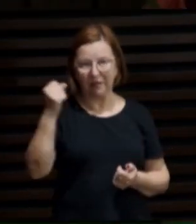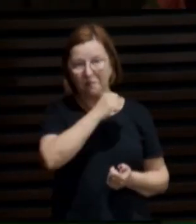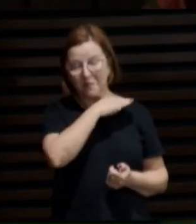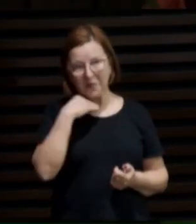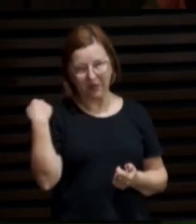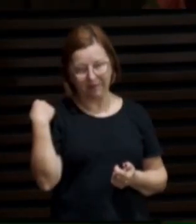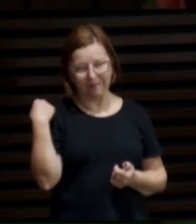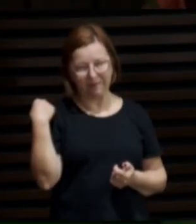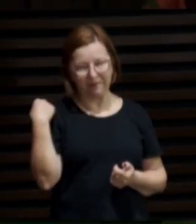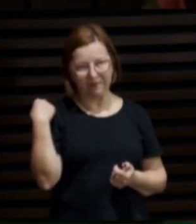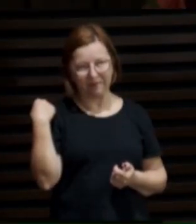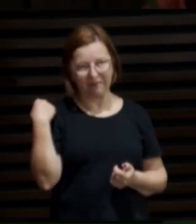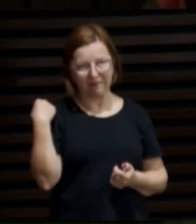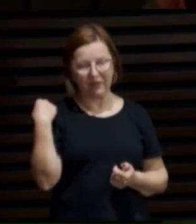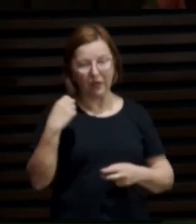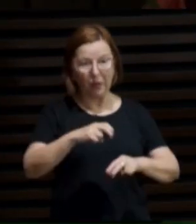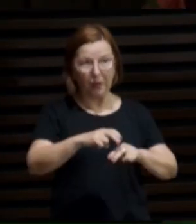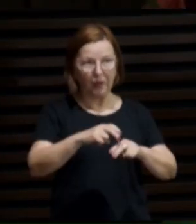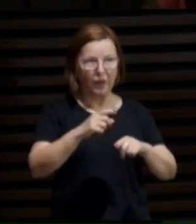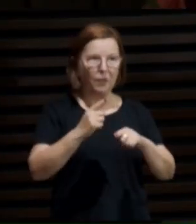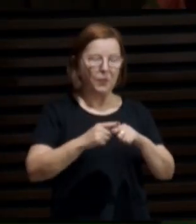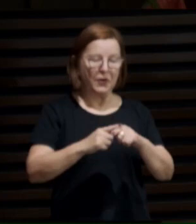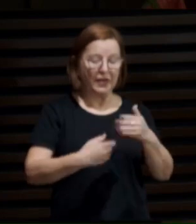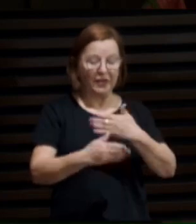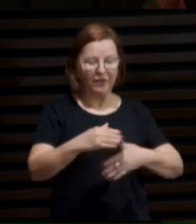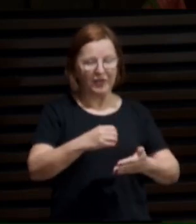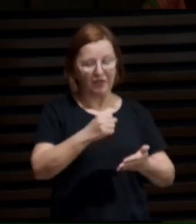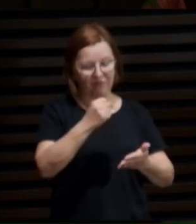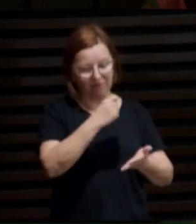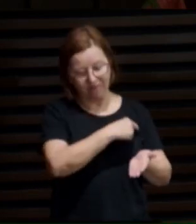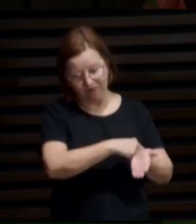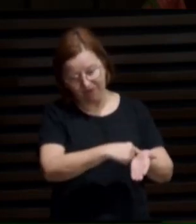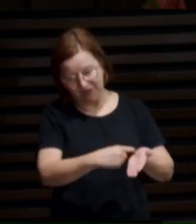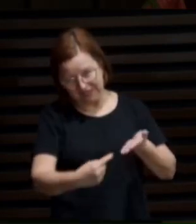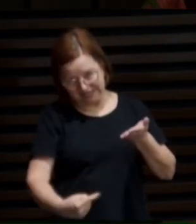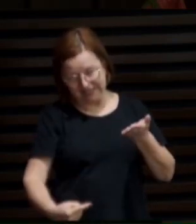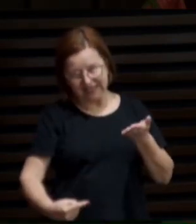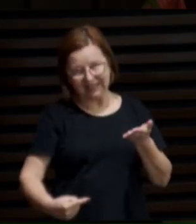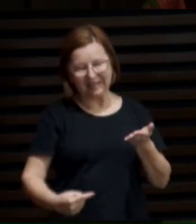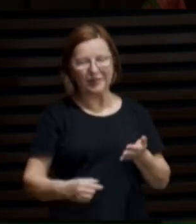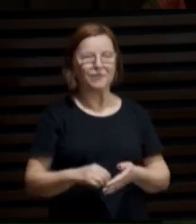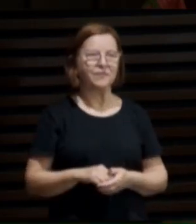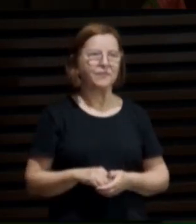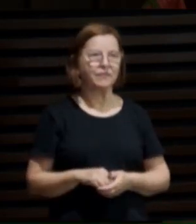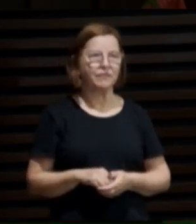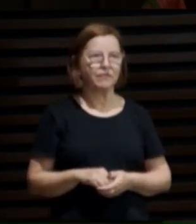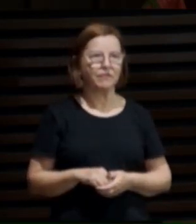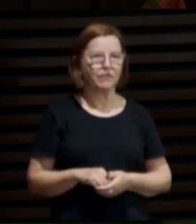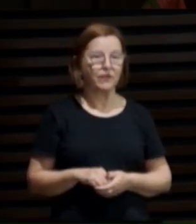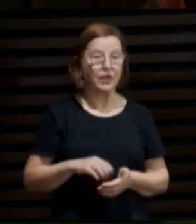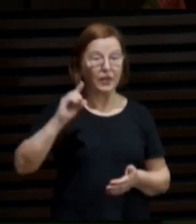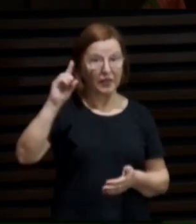expressão da salvação, o sangue que deveria ser derramado. Então Deus disse como as coisas deveriam